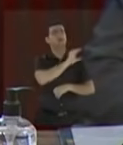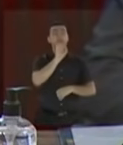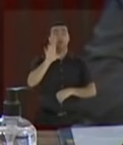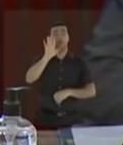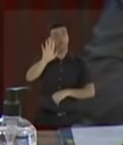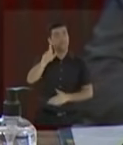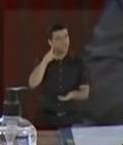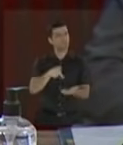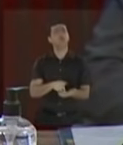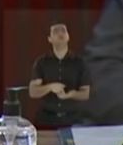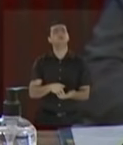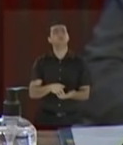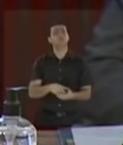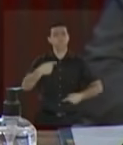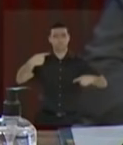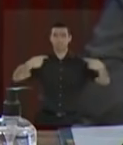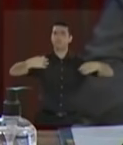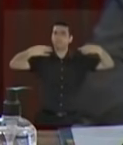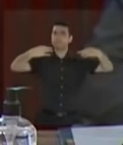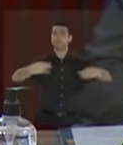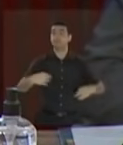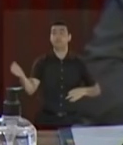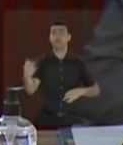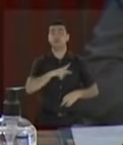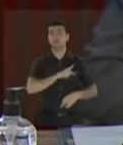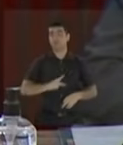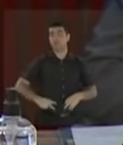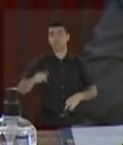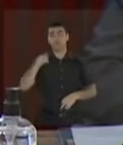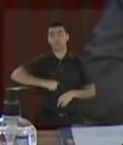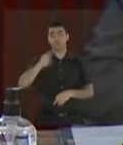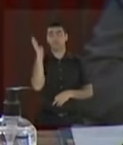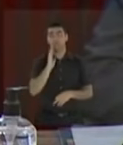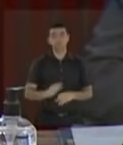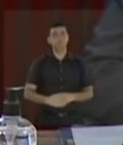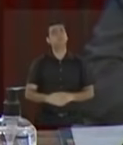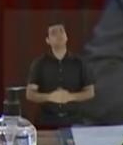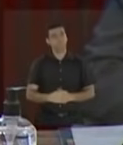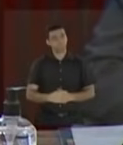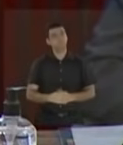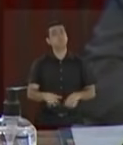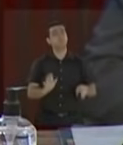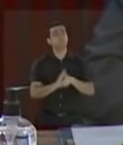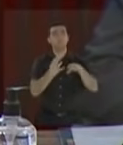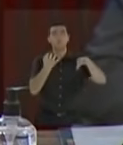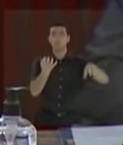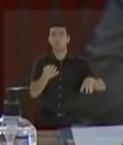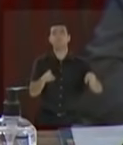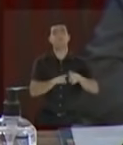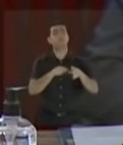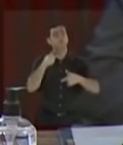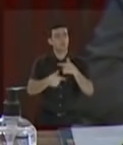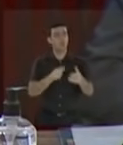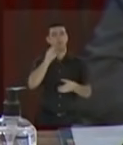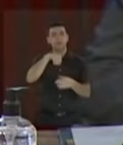da direita tô aqui no Brasil Escola o risco essa comunicação não for bem feita e ver o mesmo fenômeno Hoje é a